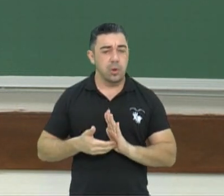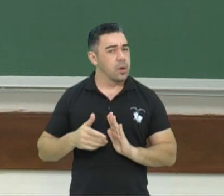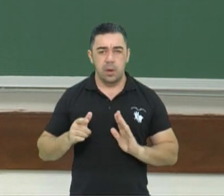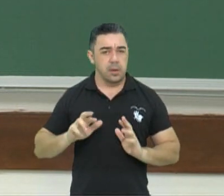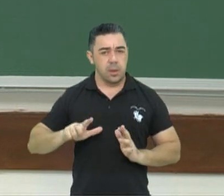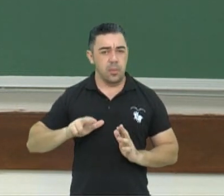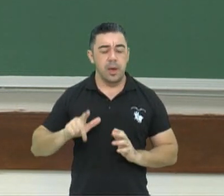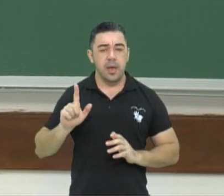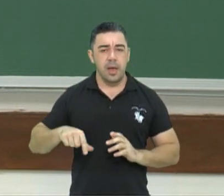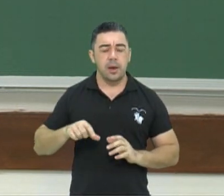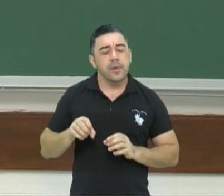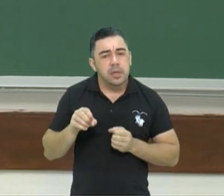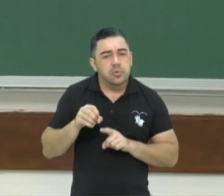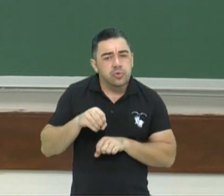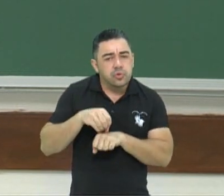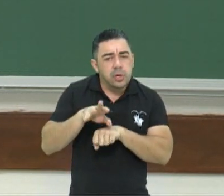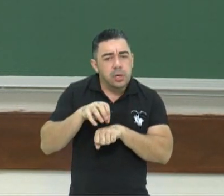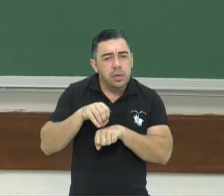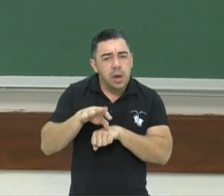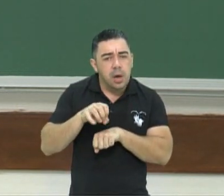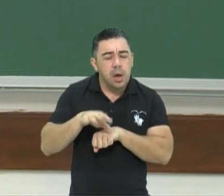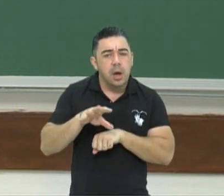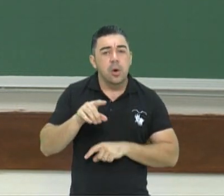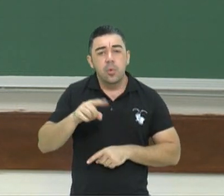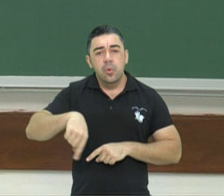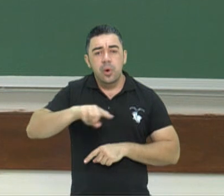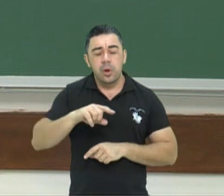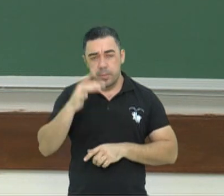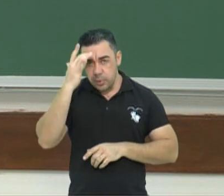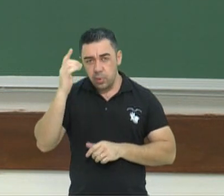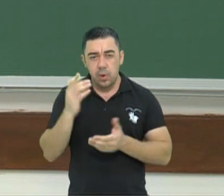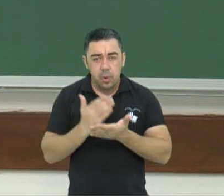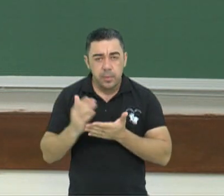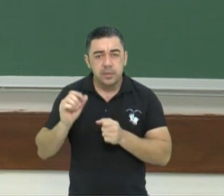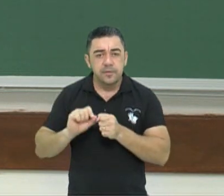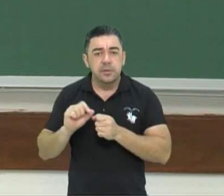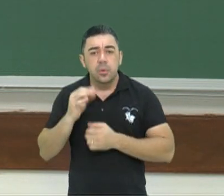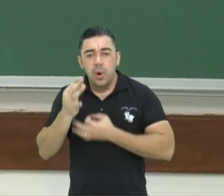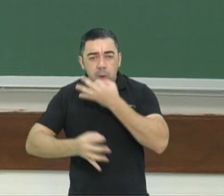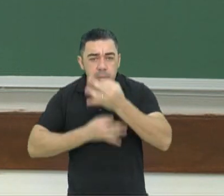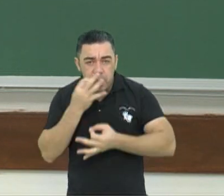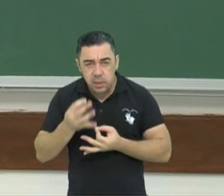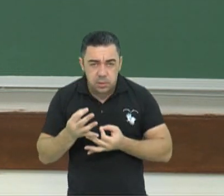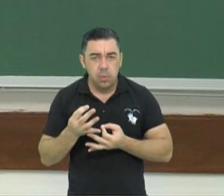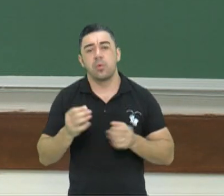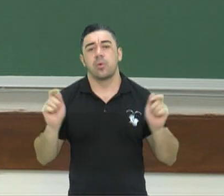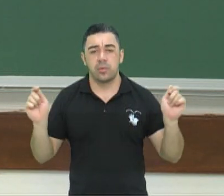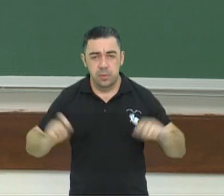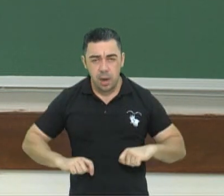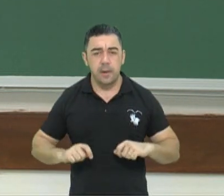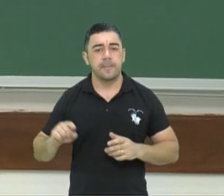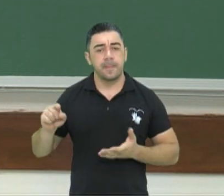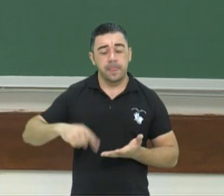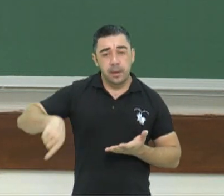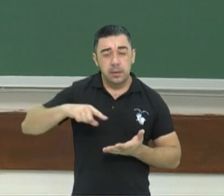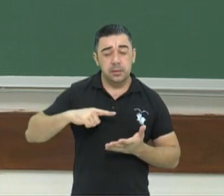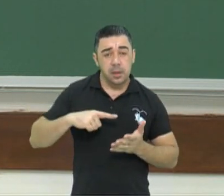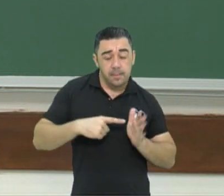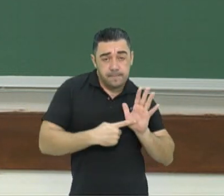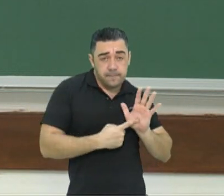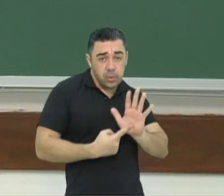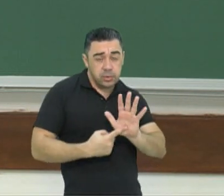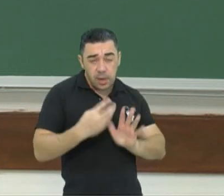ela vai dando pistas para você começar a fazer o quê? A tua argumentação. Você vai começar a trazer dentro